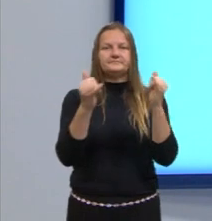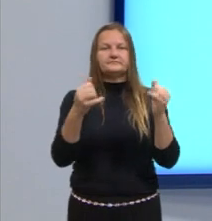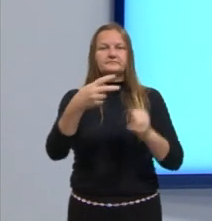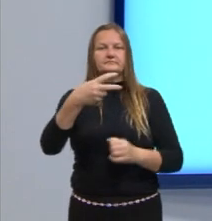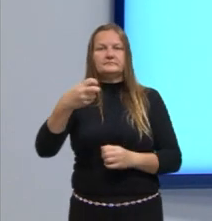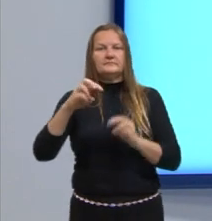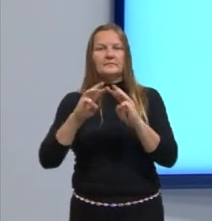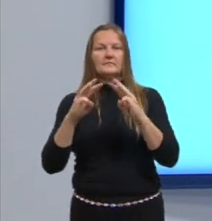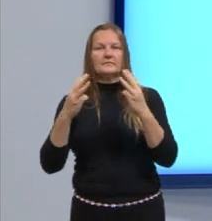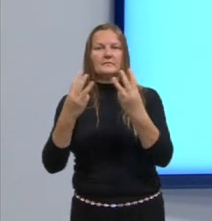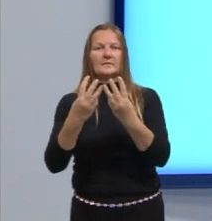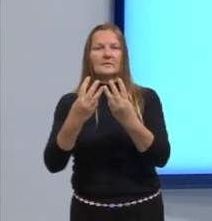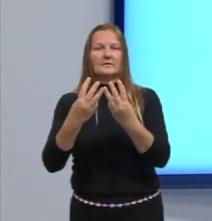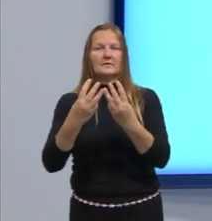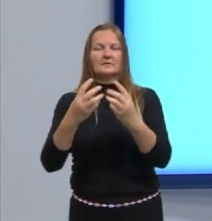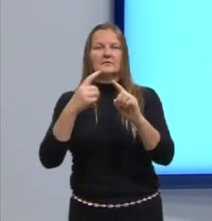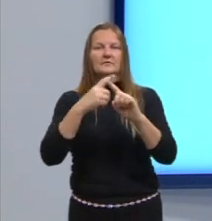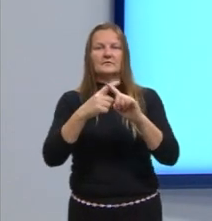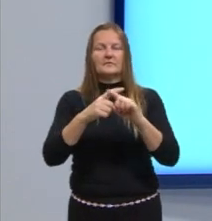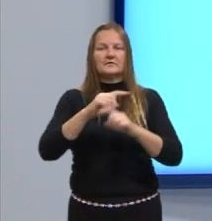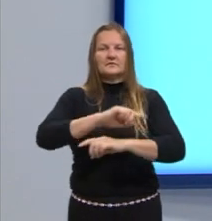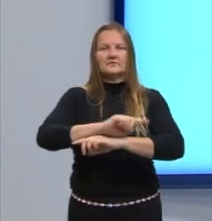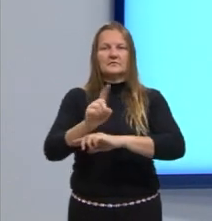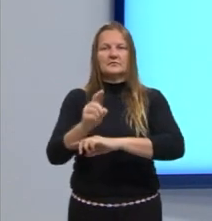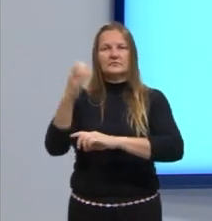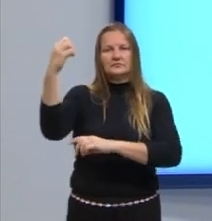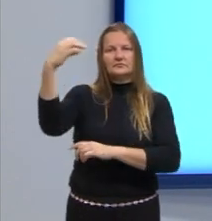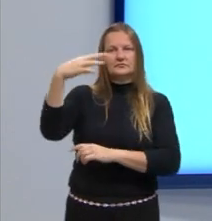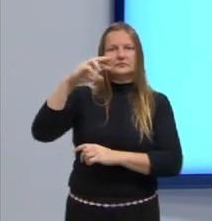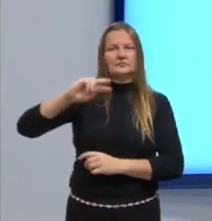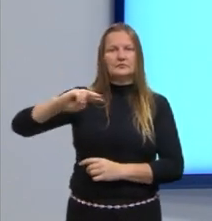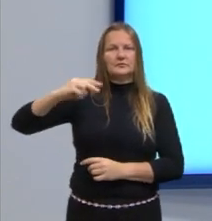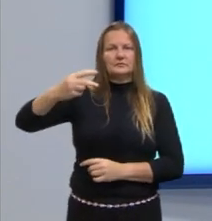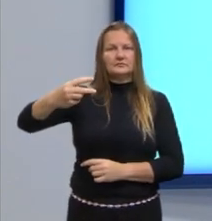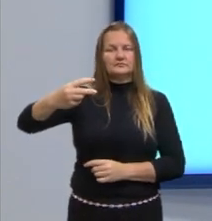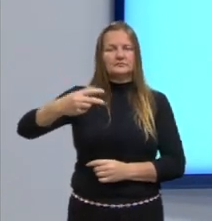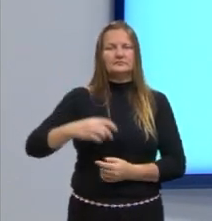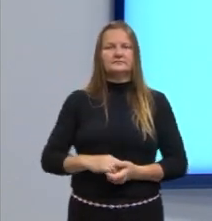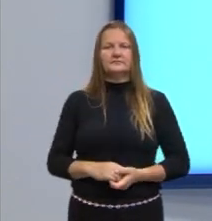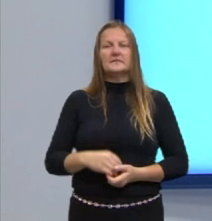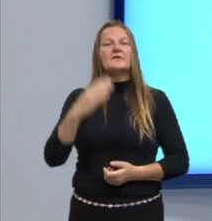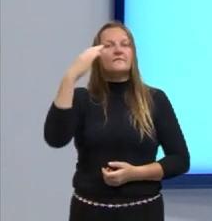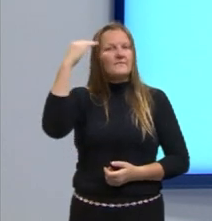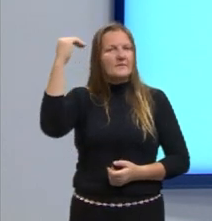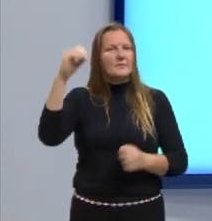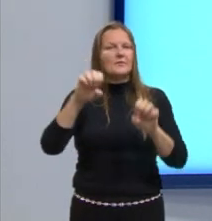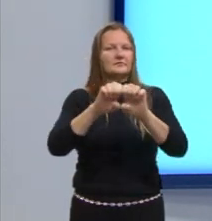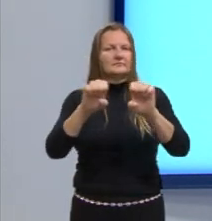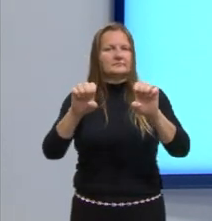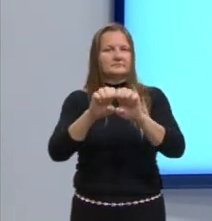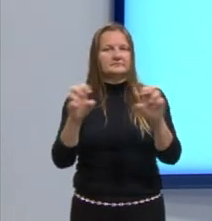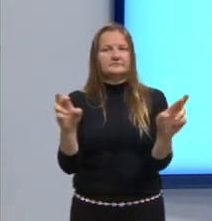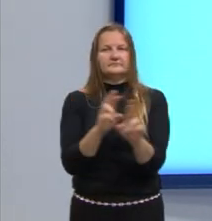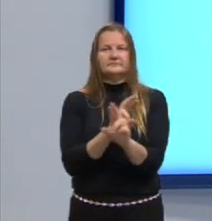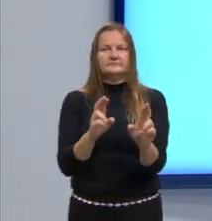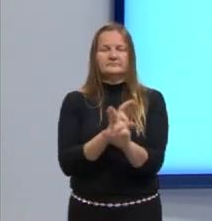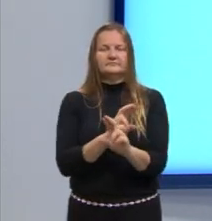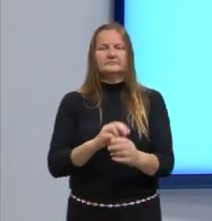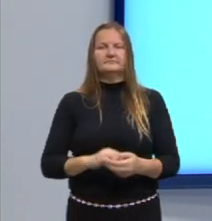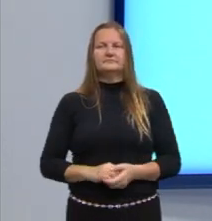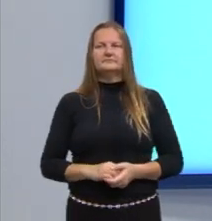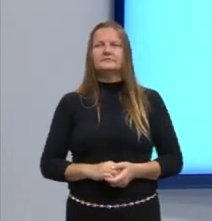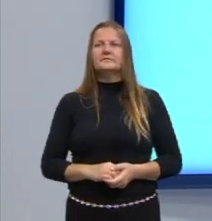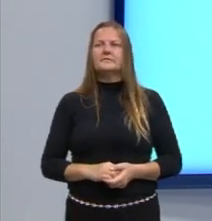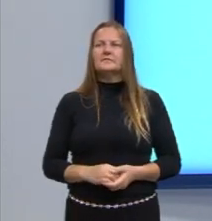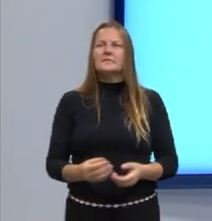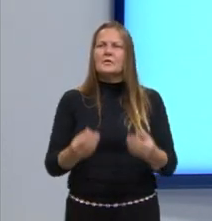a massa multiplicado pela velocidade da luz ao quadrado tá é bem famosa essa relação aqui e